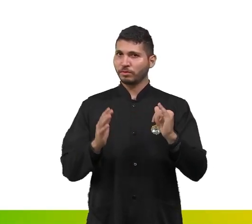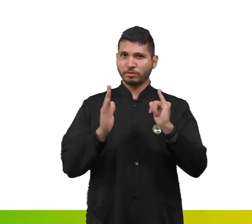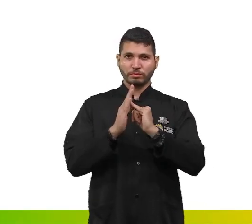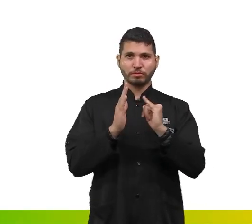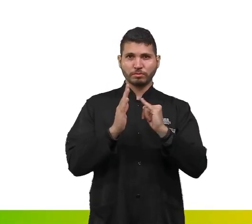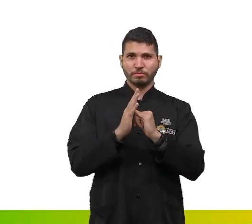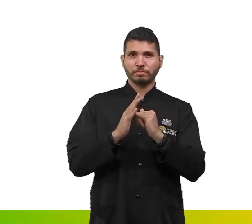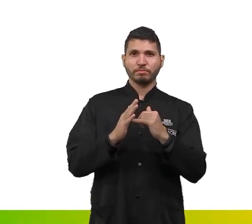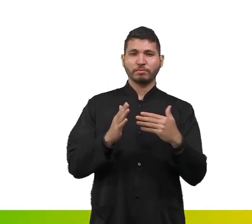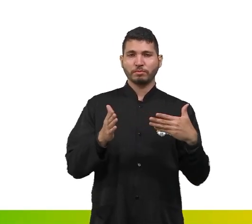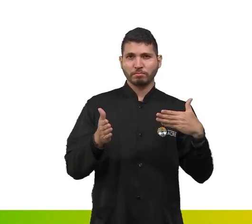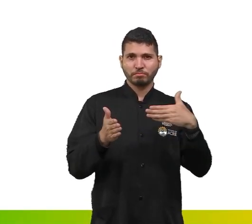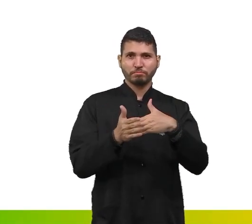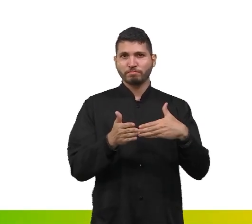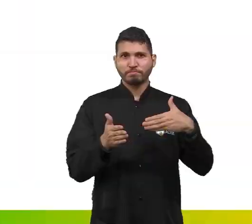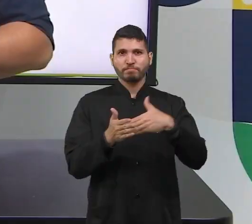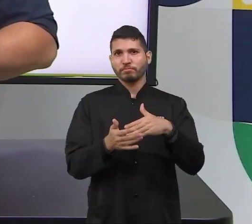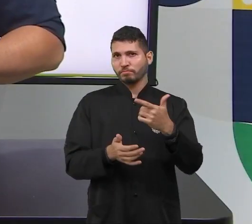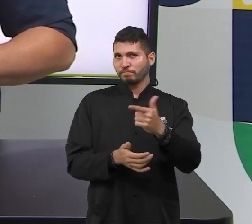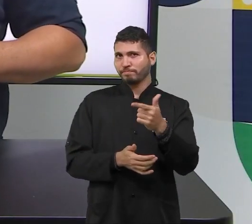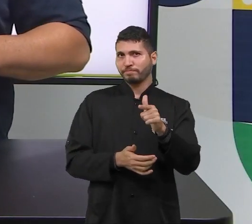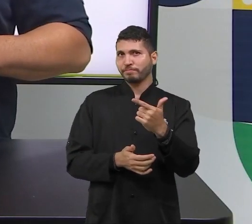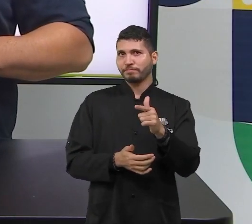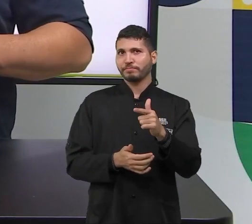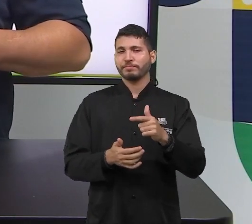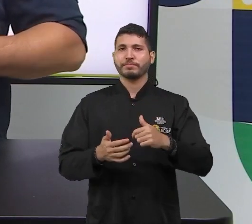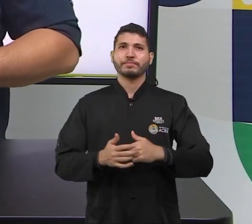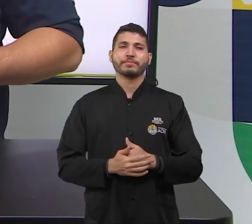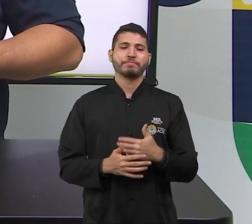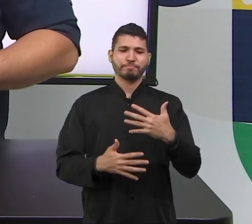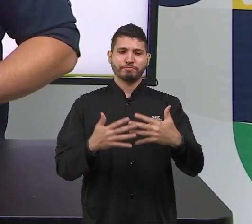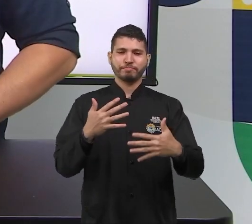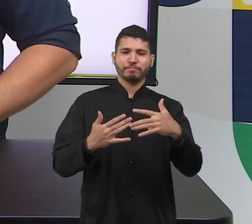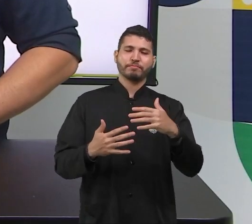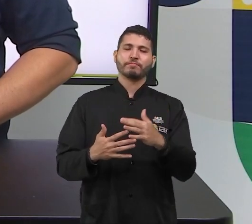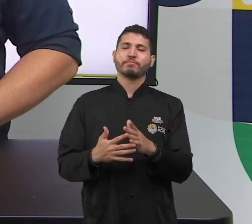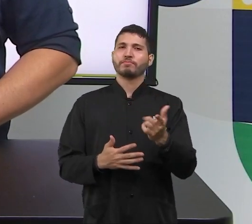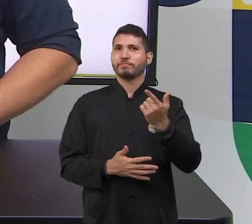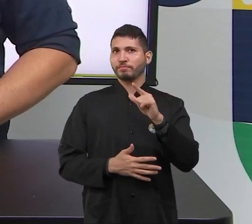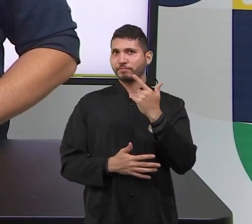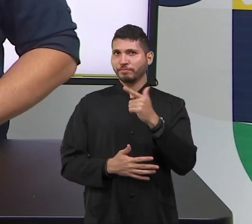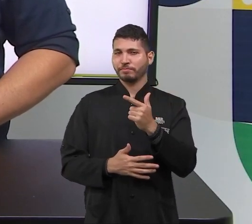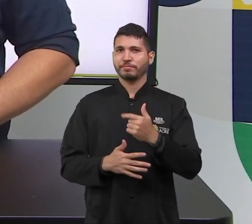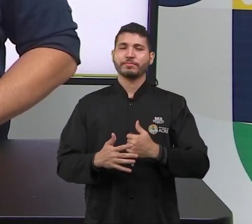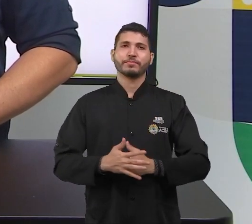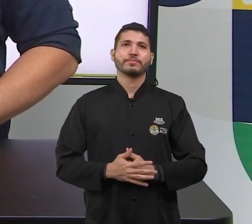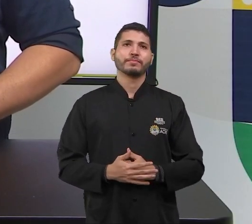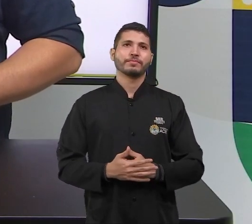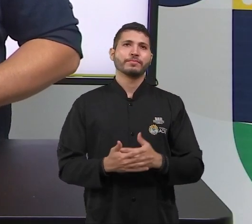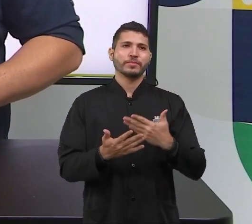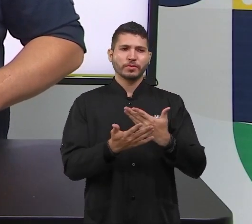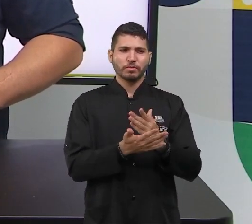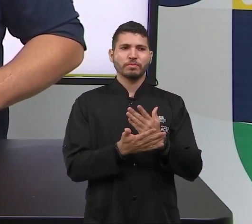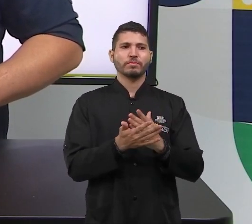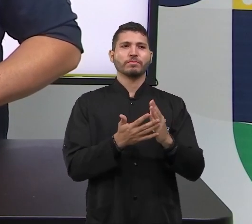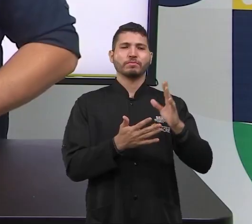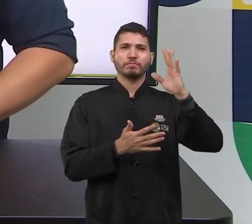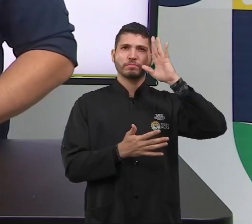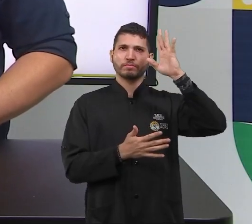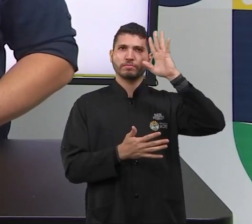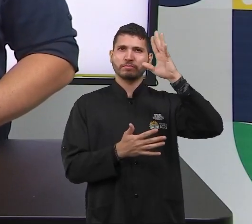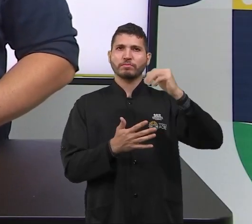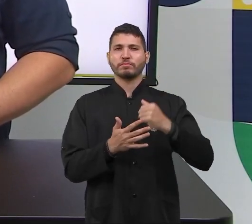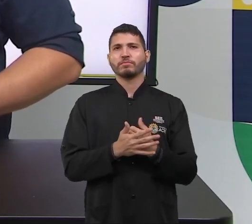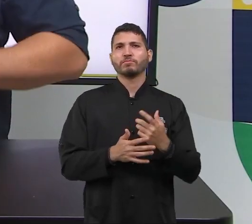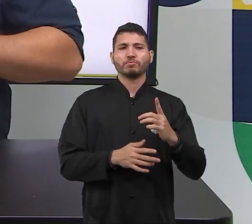autoridade. Haviam até alguns autores e pensadores, tá, sobre o direito divino dos